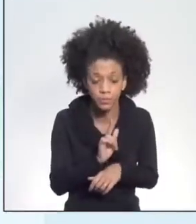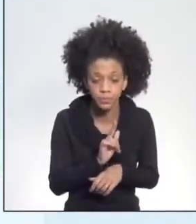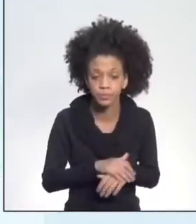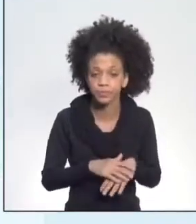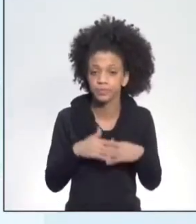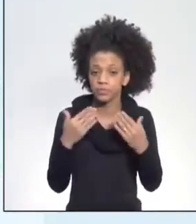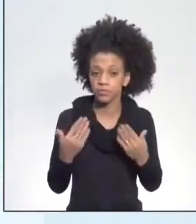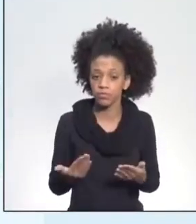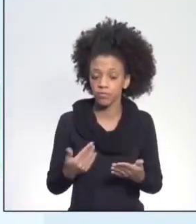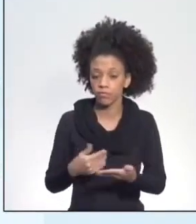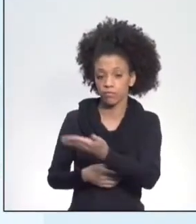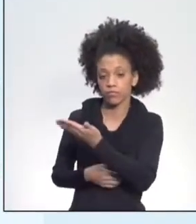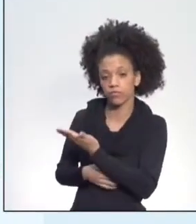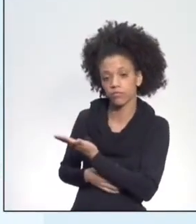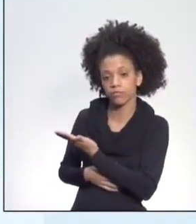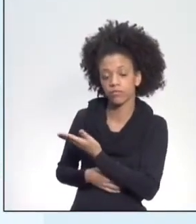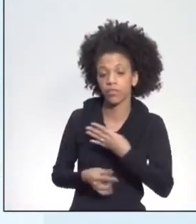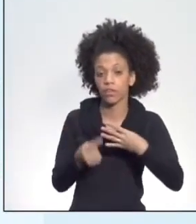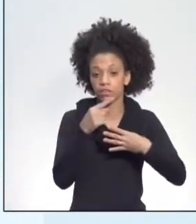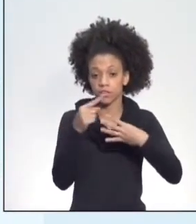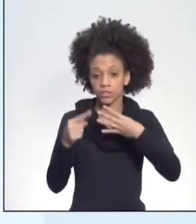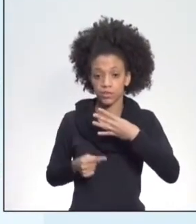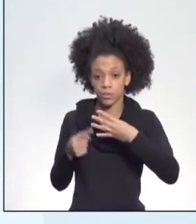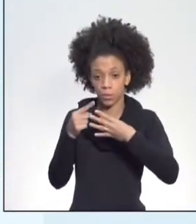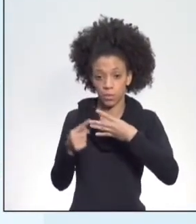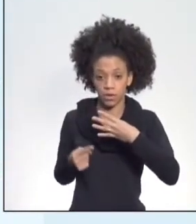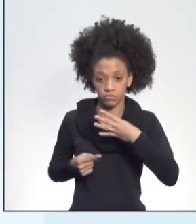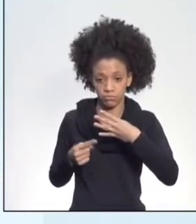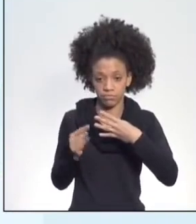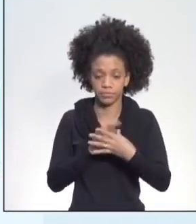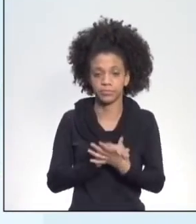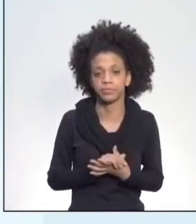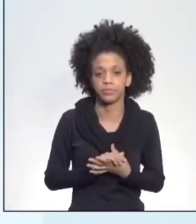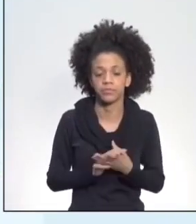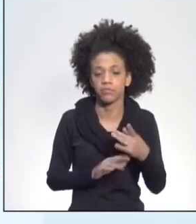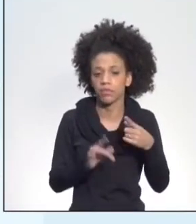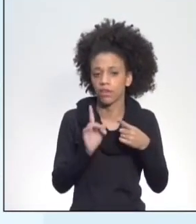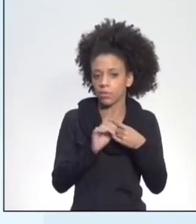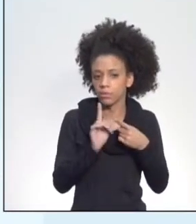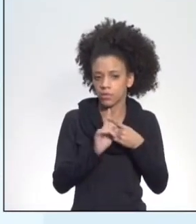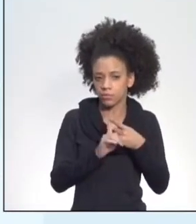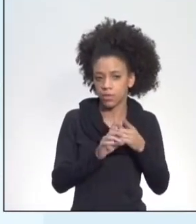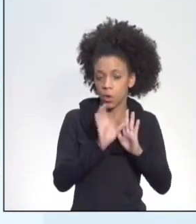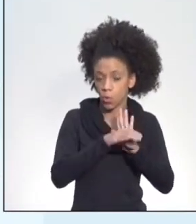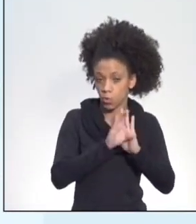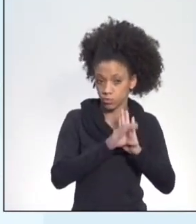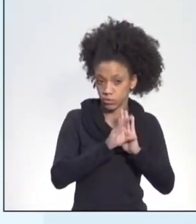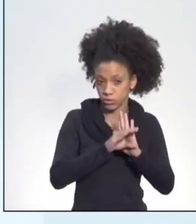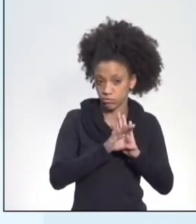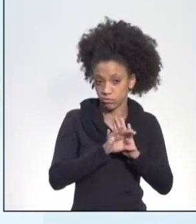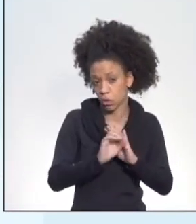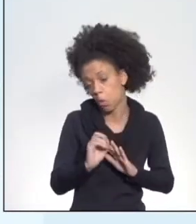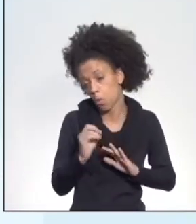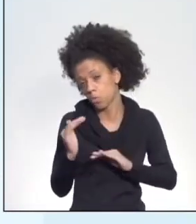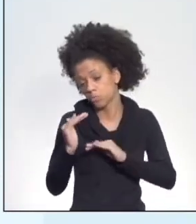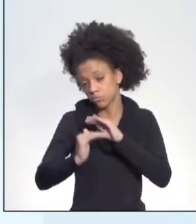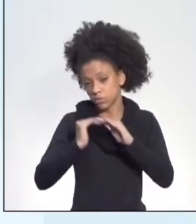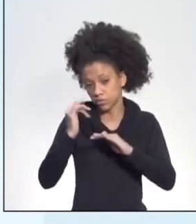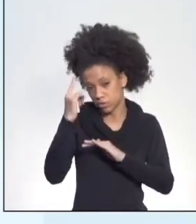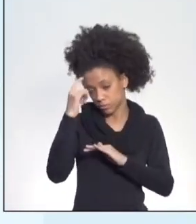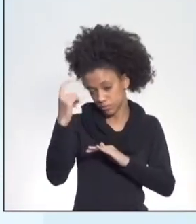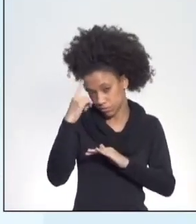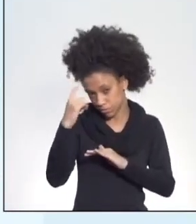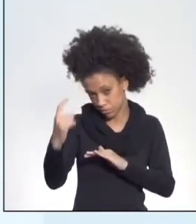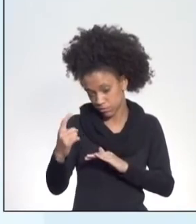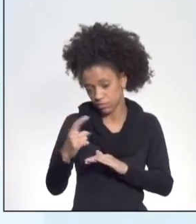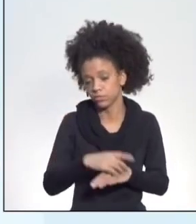estrutura básica é dividida em 4 etapas sequenciais. Tá? A primeira etapa é a conceituação, ou o desenvolvimento da ideia